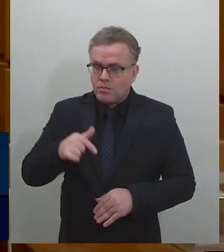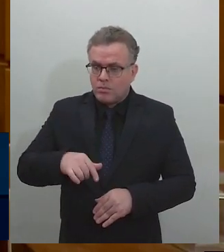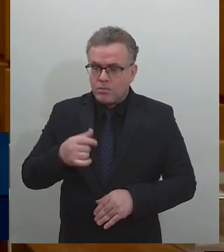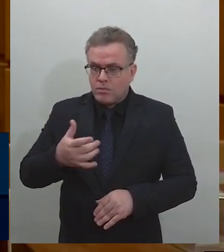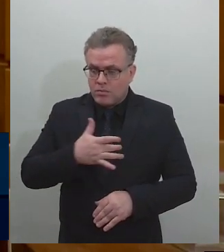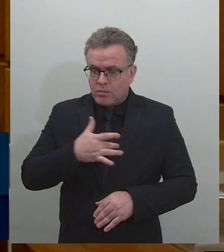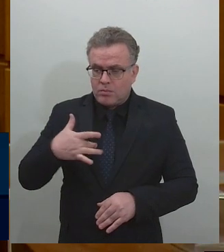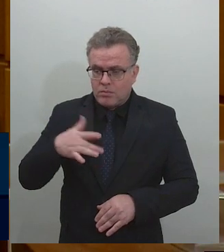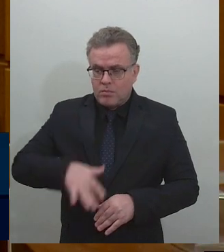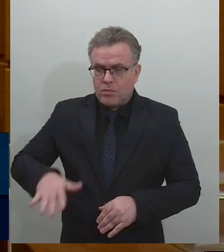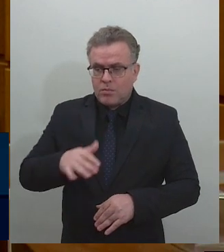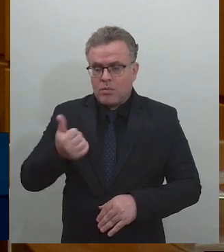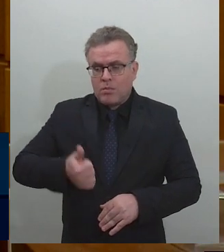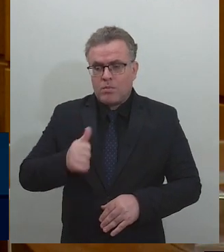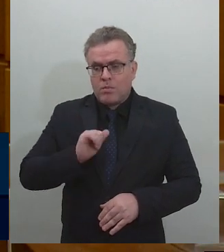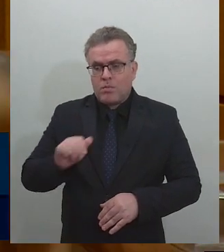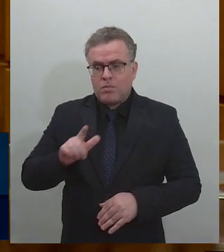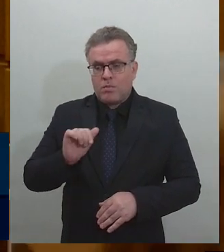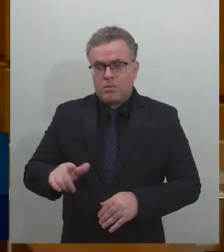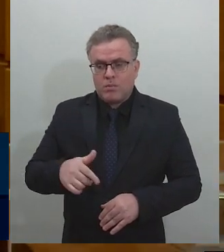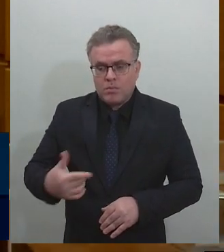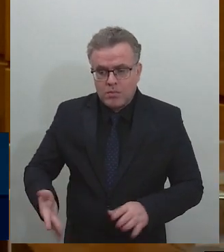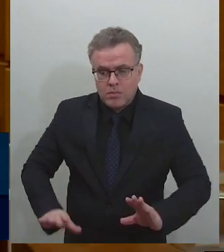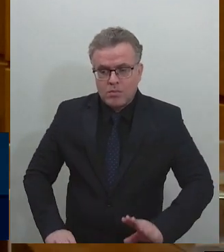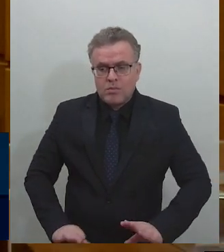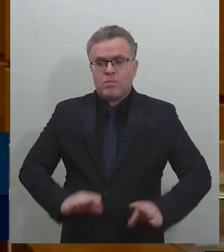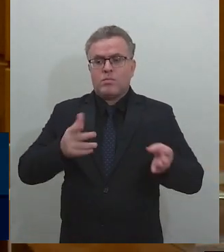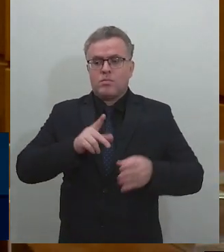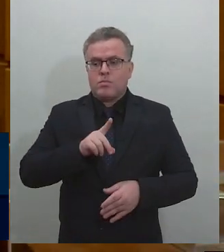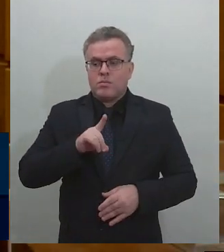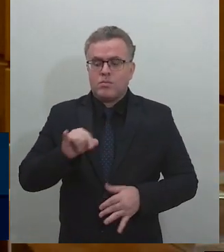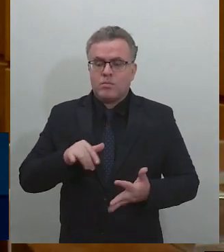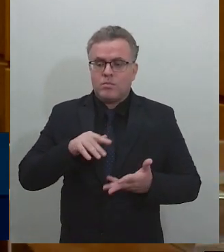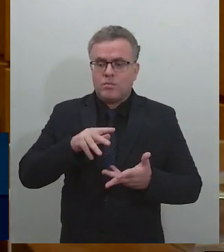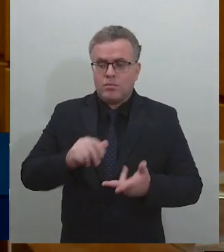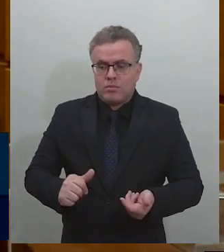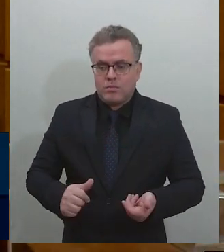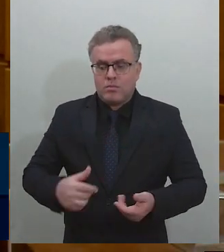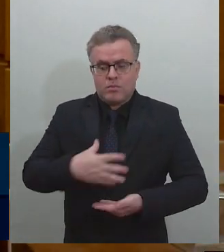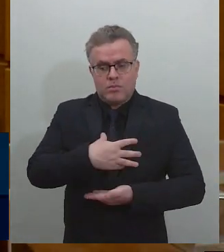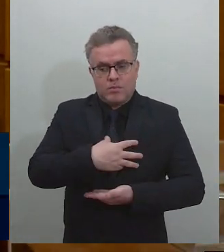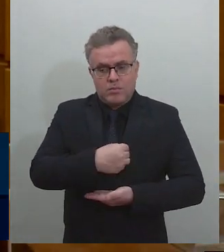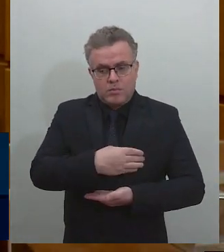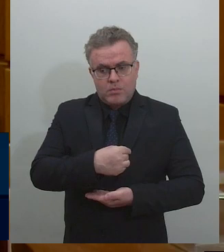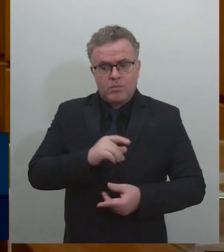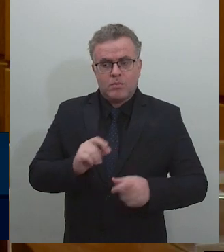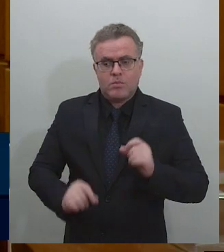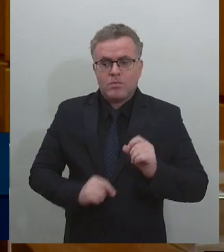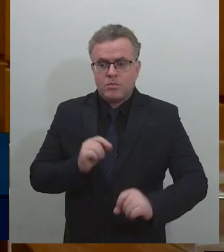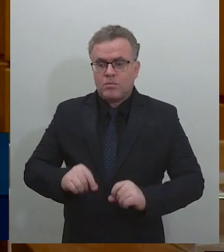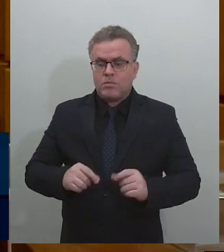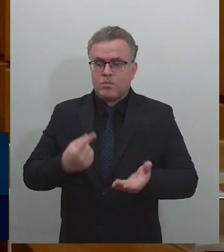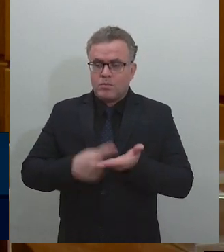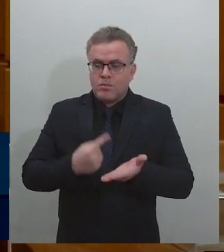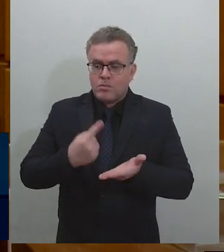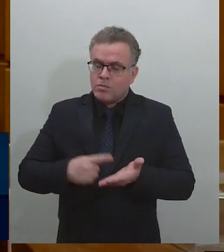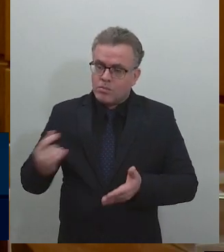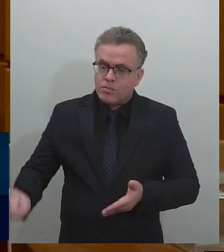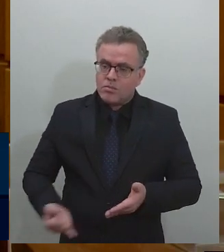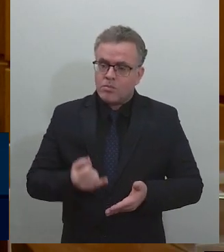é comemorado o Dia Mundial da Amamentação. Essa que é uma poderosa ferramenta para o crescimento saudável